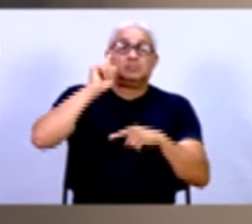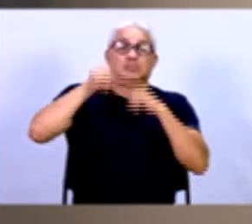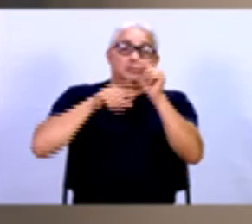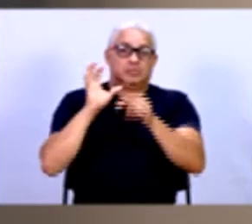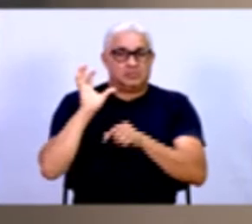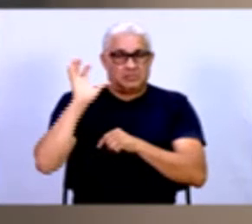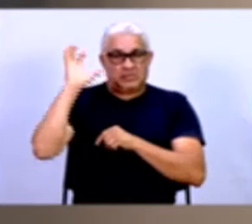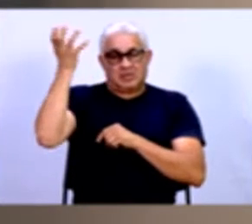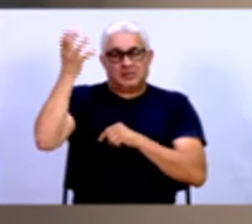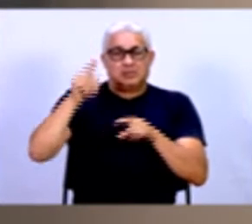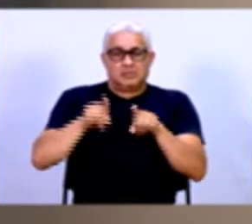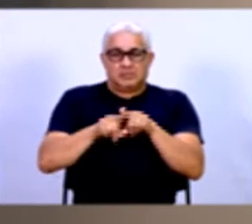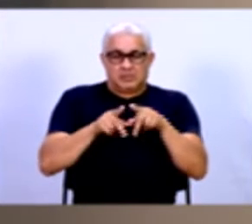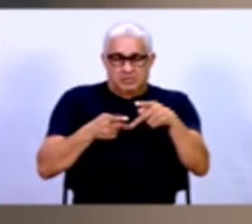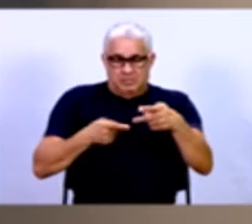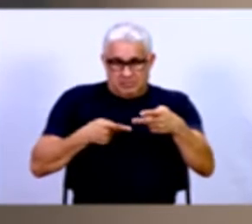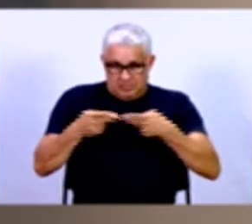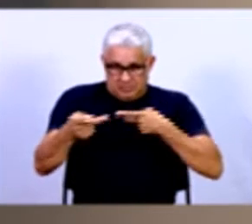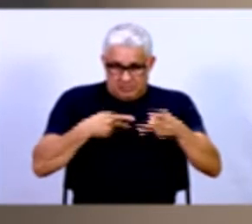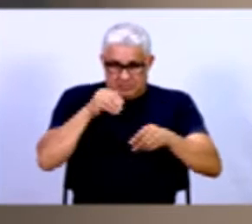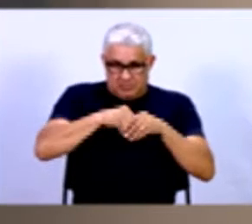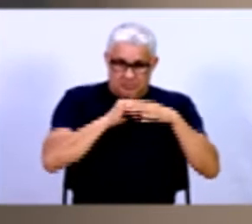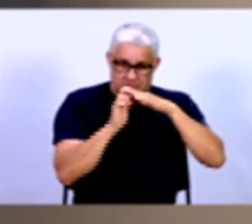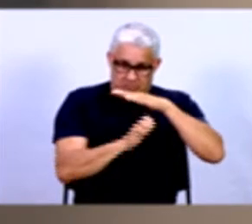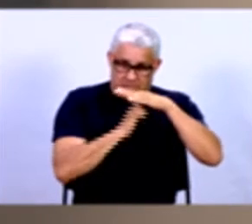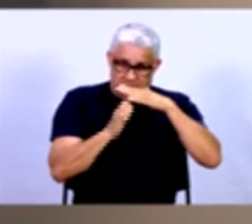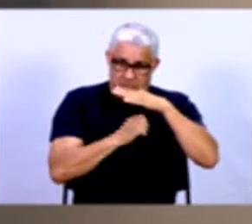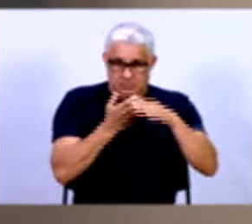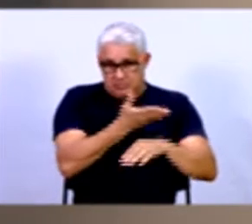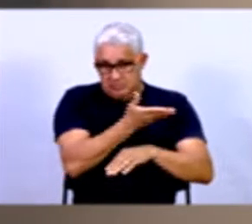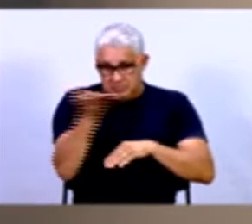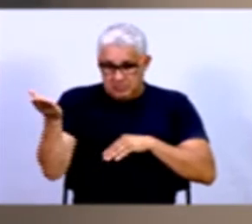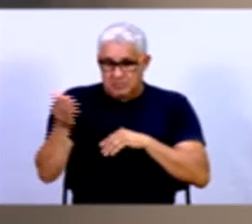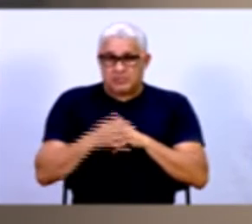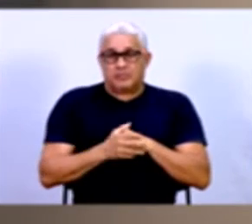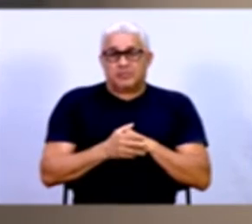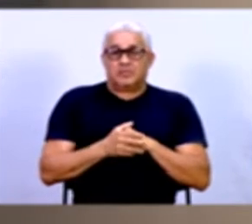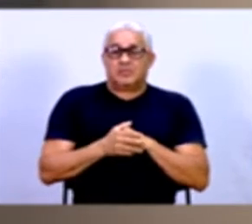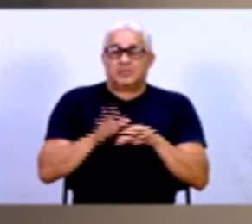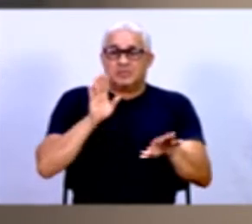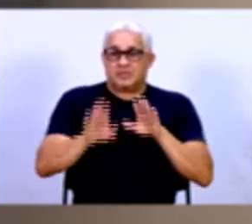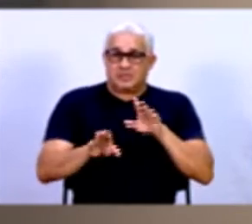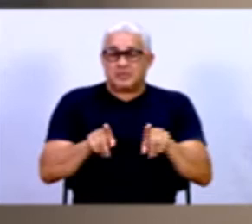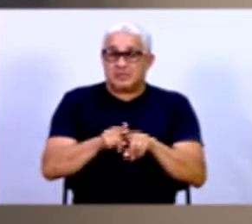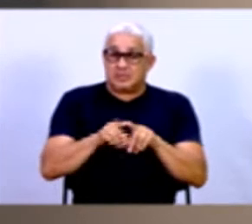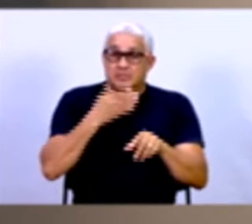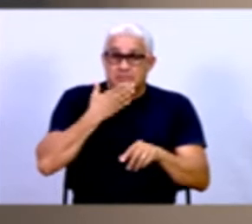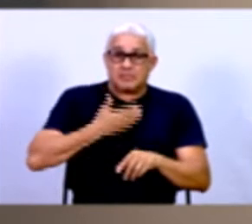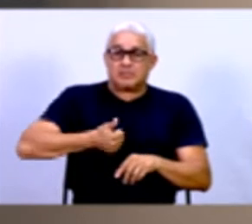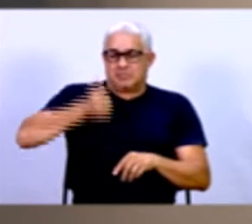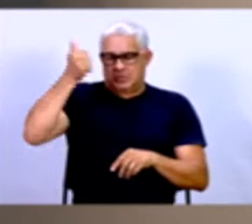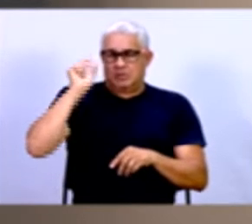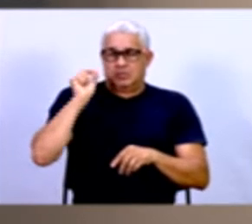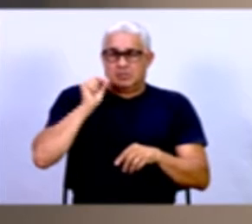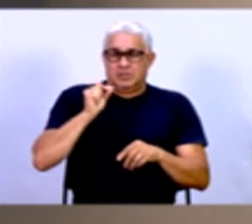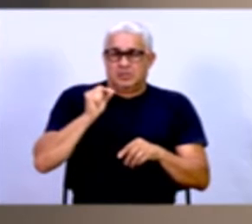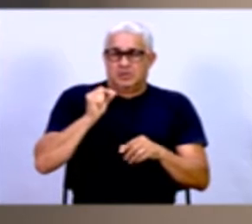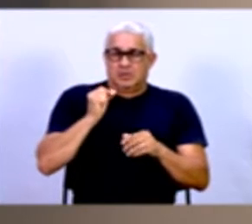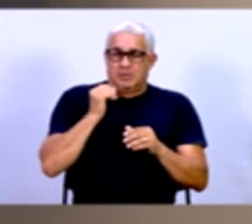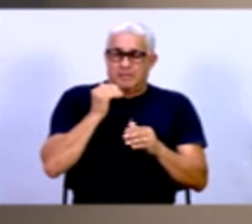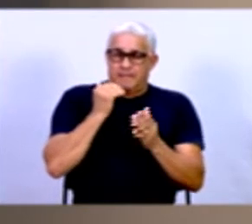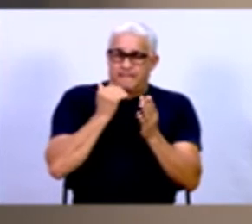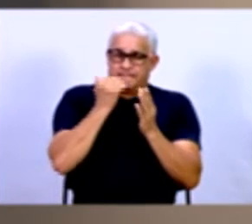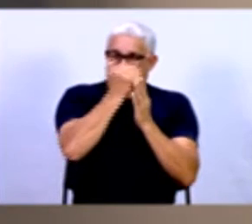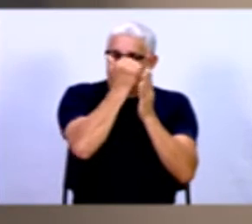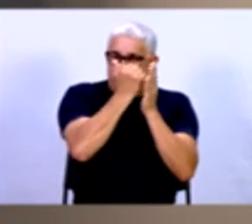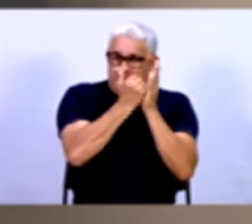ou fazer um planejamento aí dentro da empresa de vocês para, muitas vezes, até melhorar alguma coisa, né? Um processo de trabalho até.